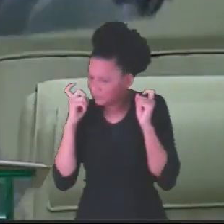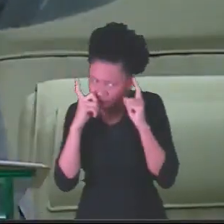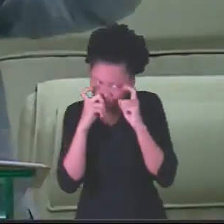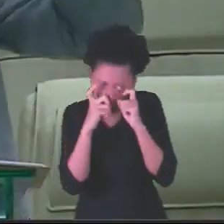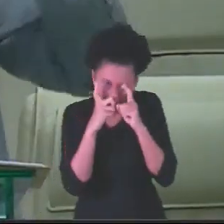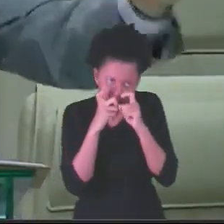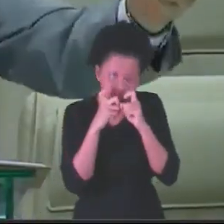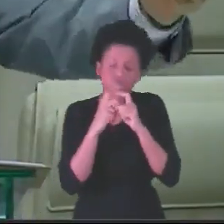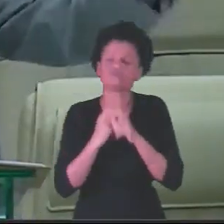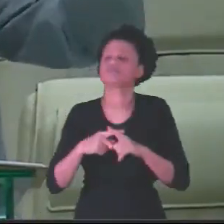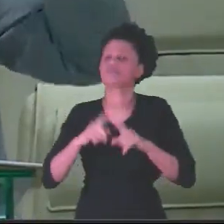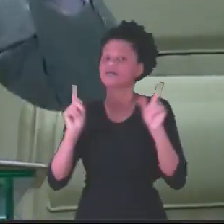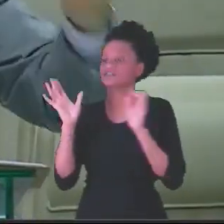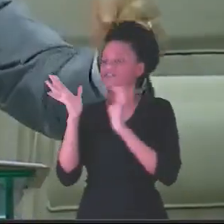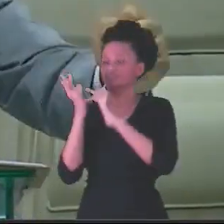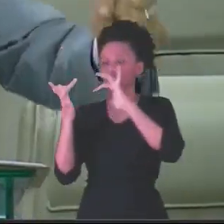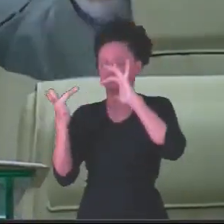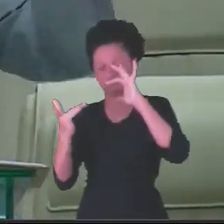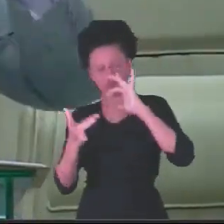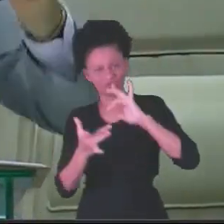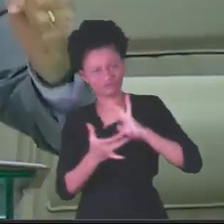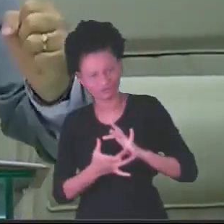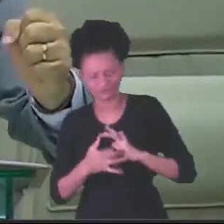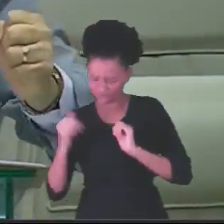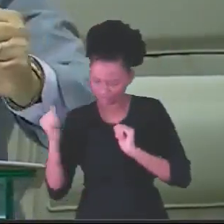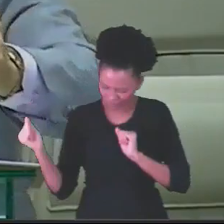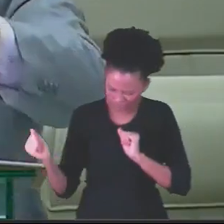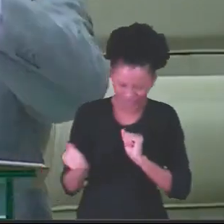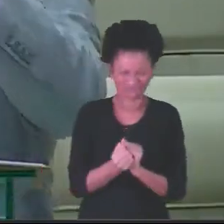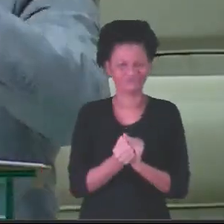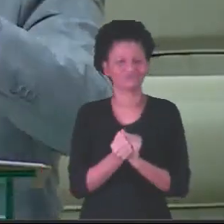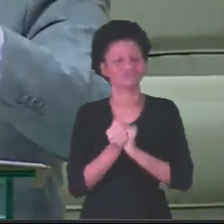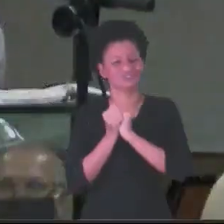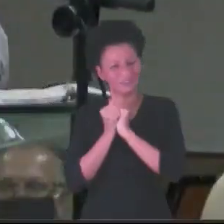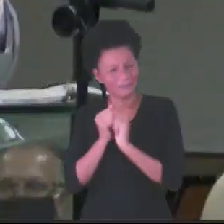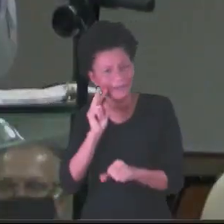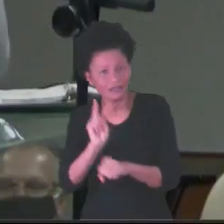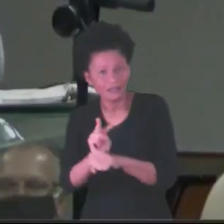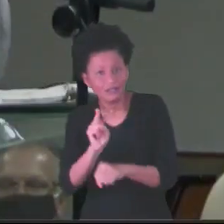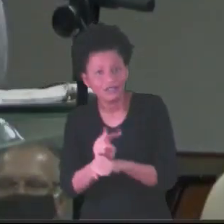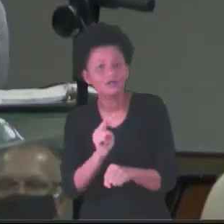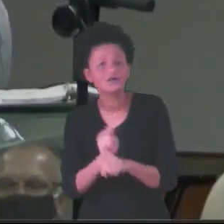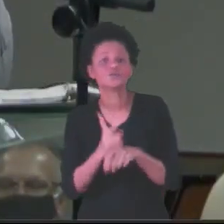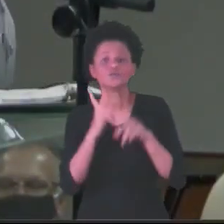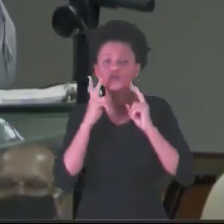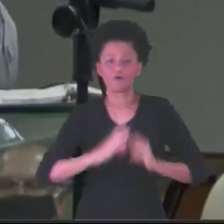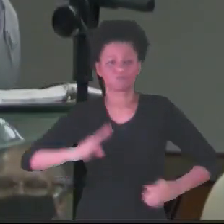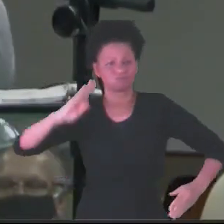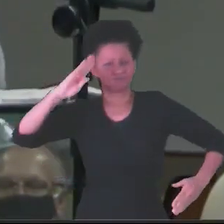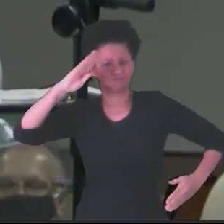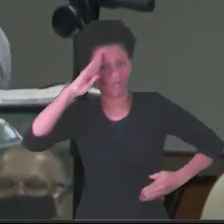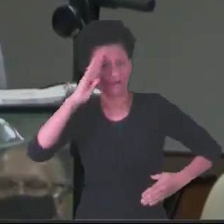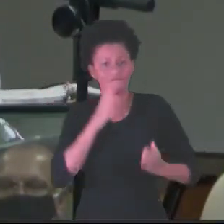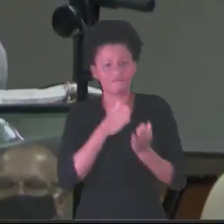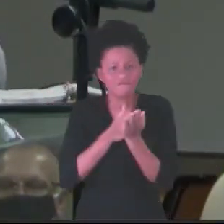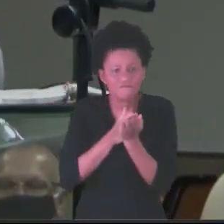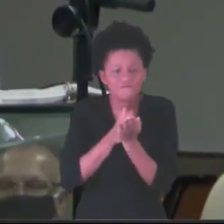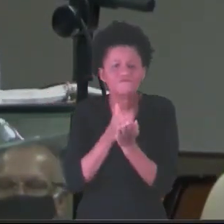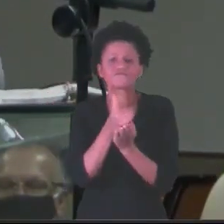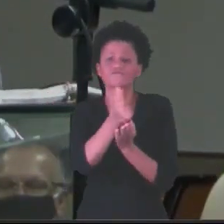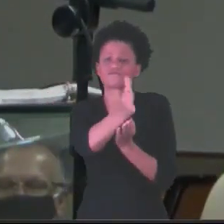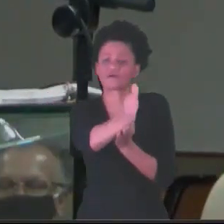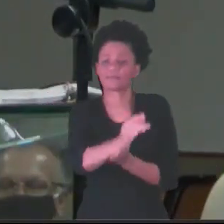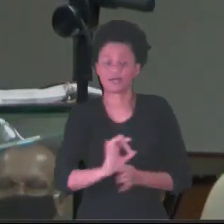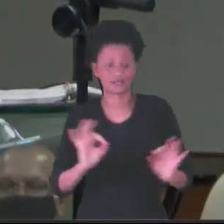mas jesus deixar do teu lado para te guardar como sempre dela fiel para que nada